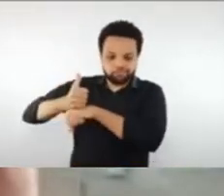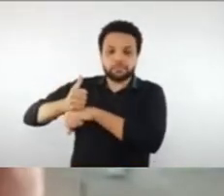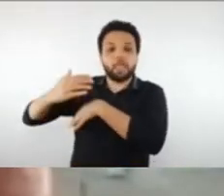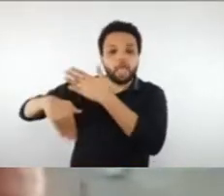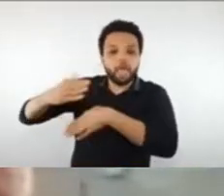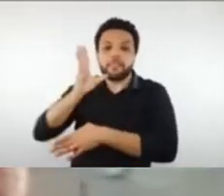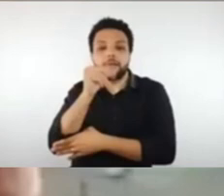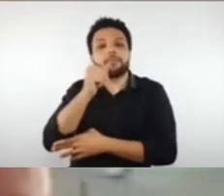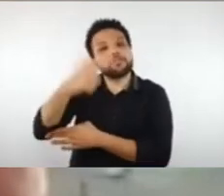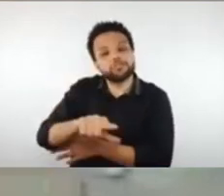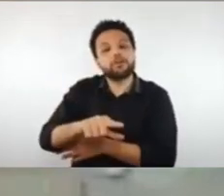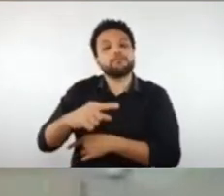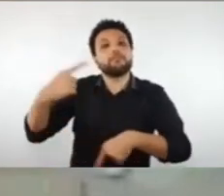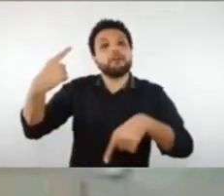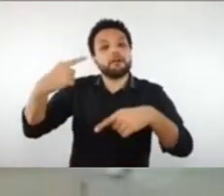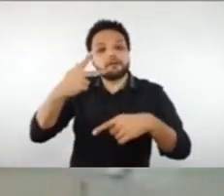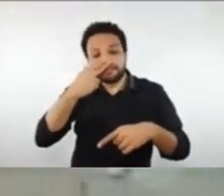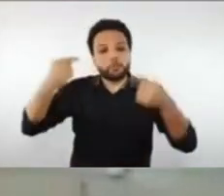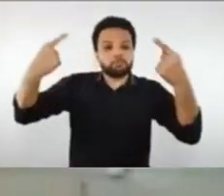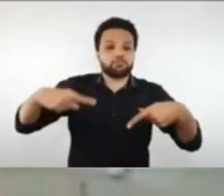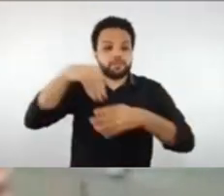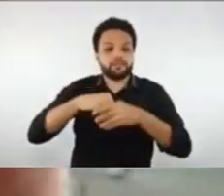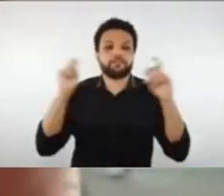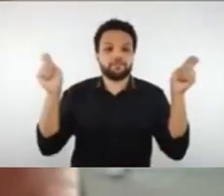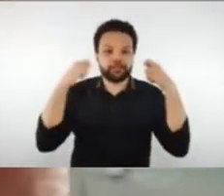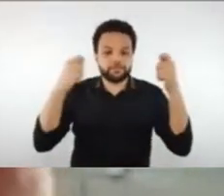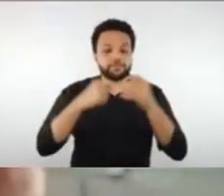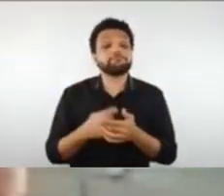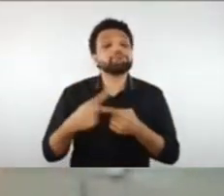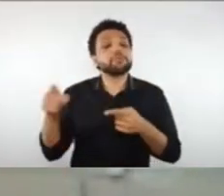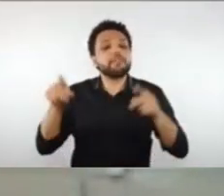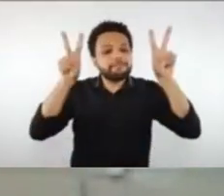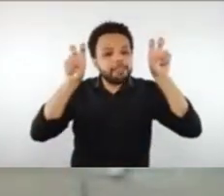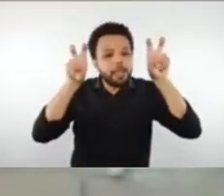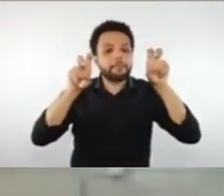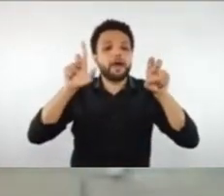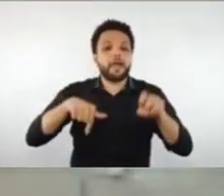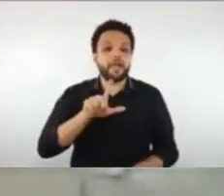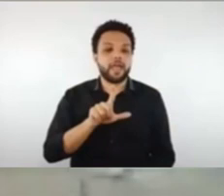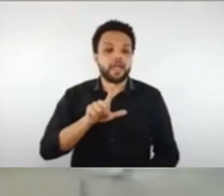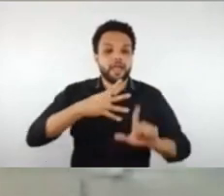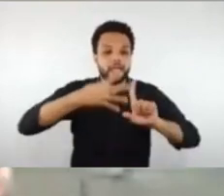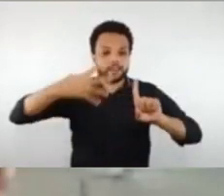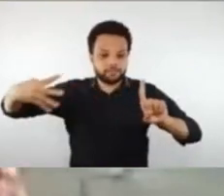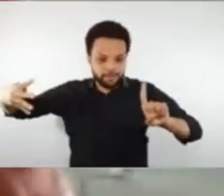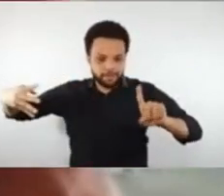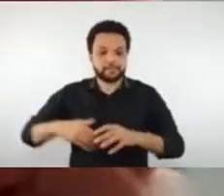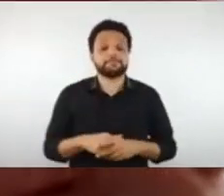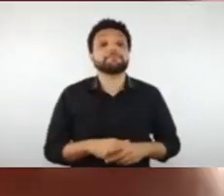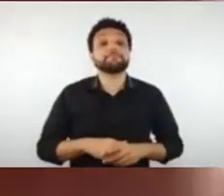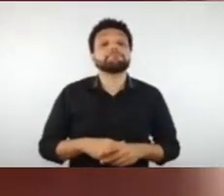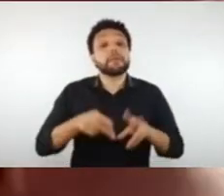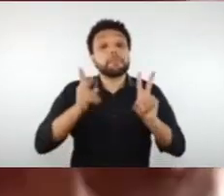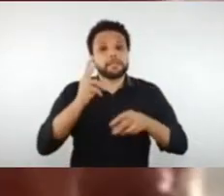é interessante por sua temática LGBT+. E no mesmo ano, Hoje Eu Quero Voltar